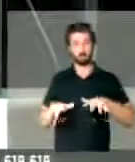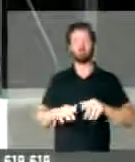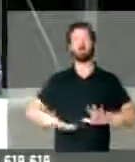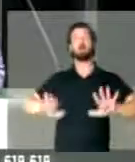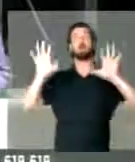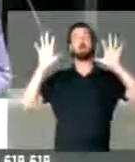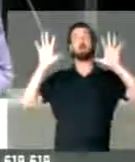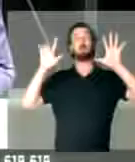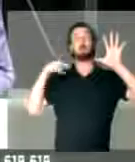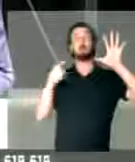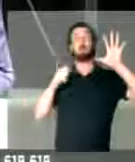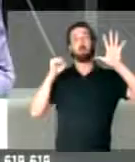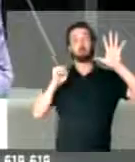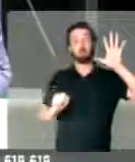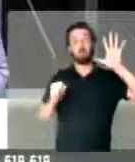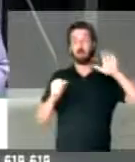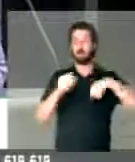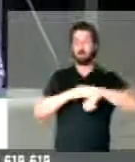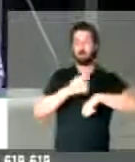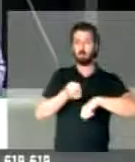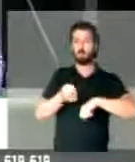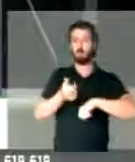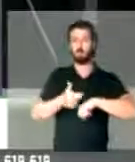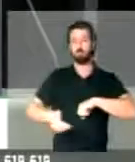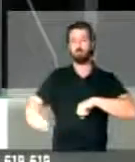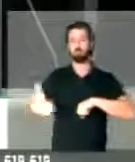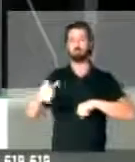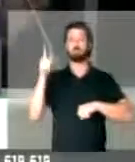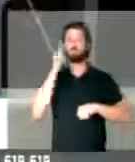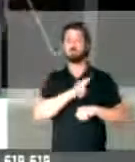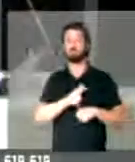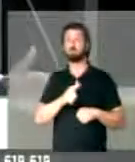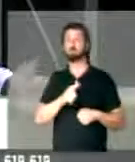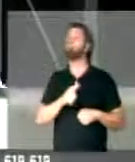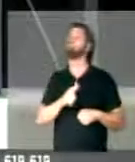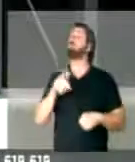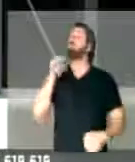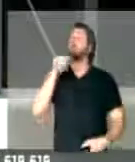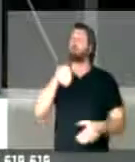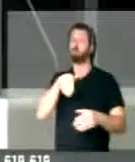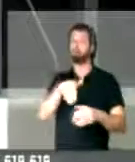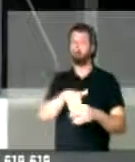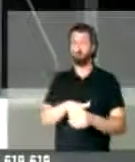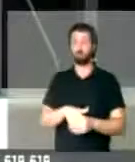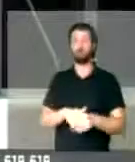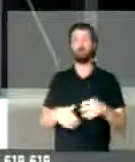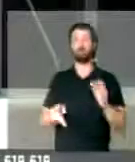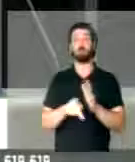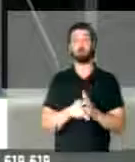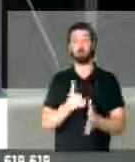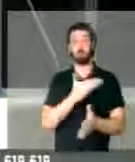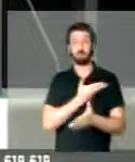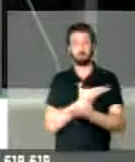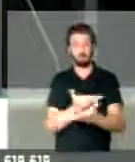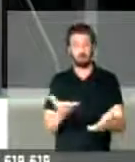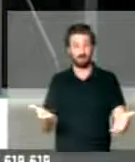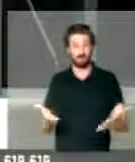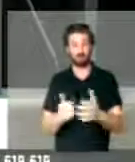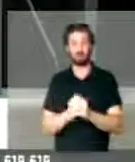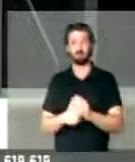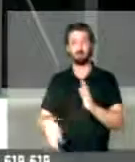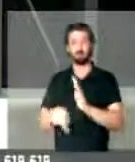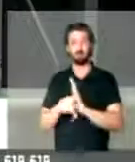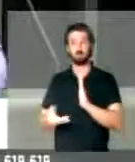oxalá possamos, bem breve, ter aqui, pelos votos dos nossos companheiros